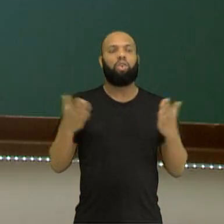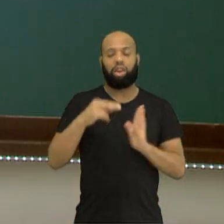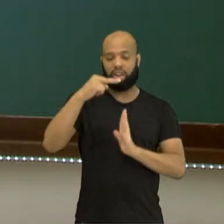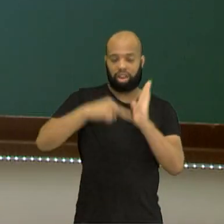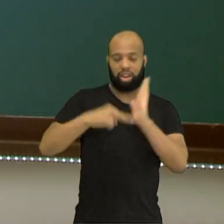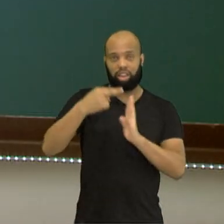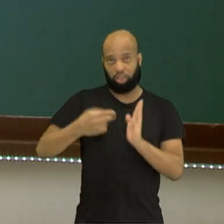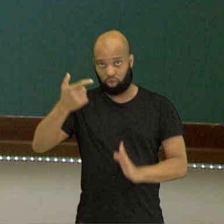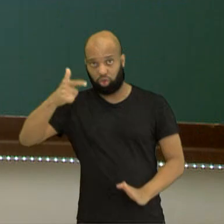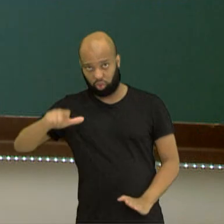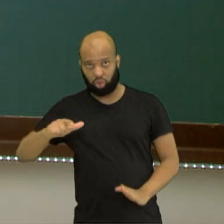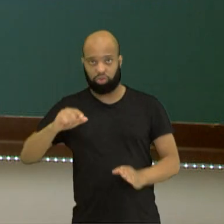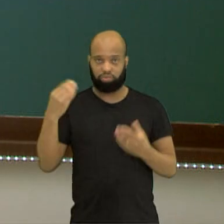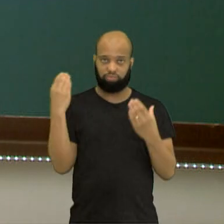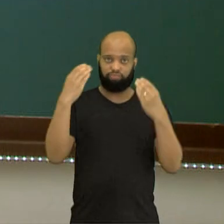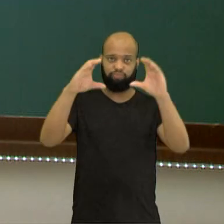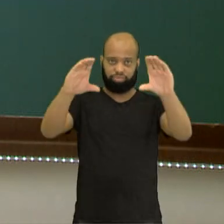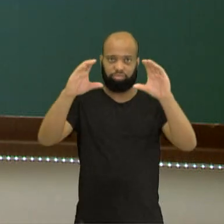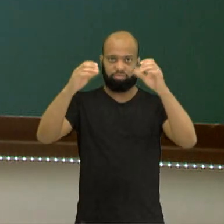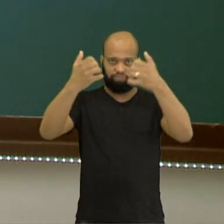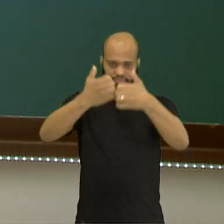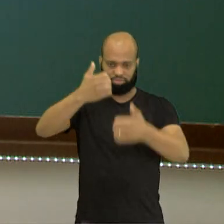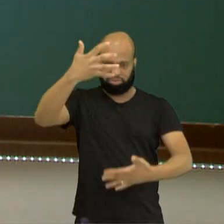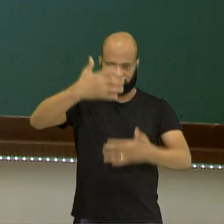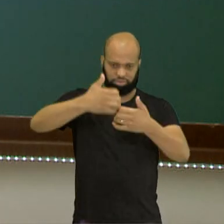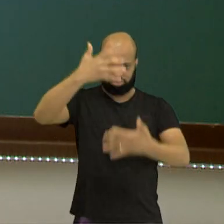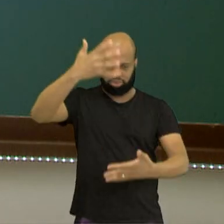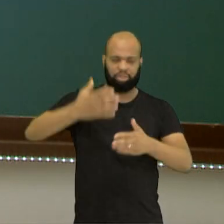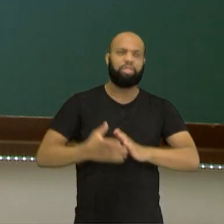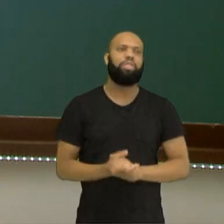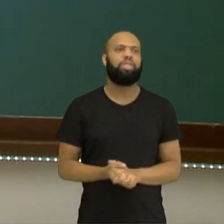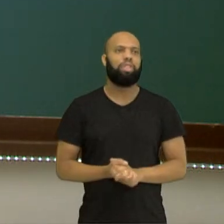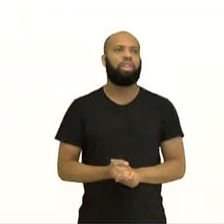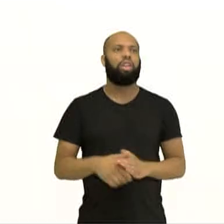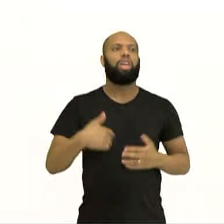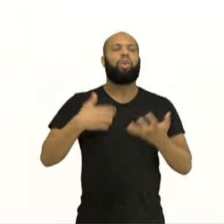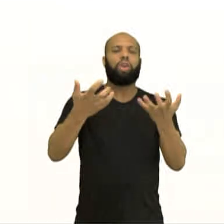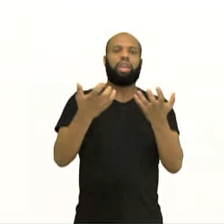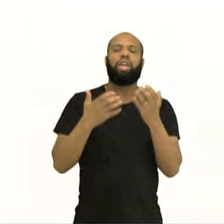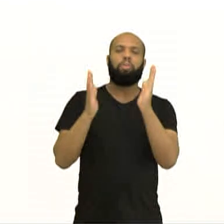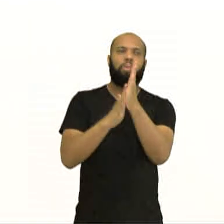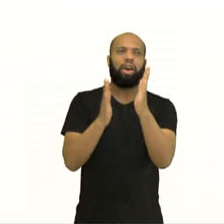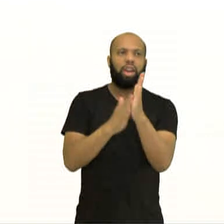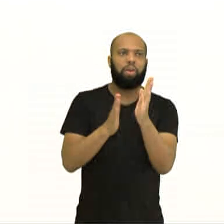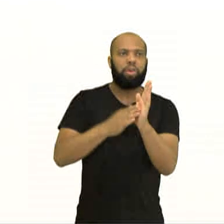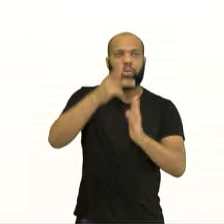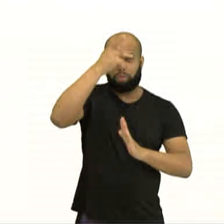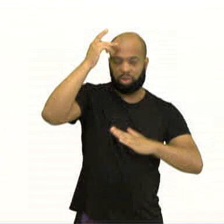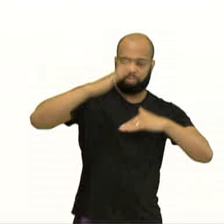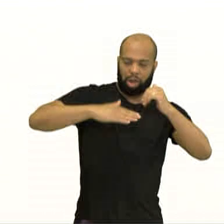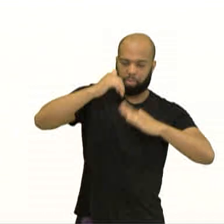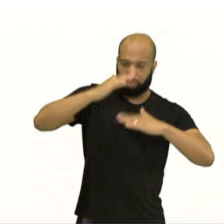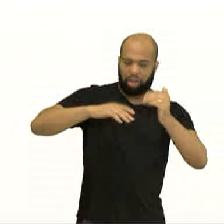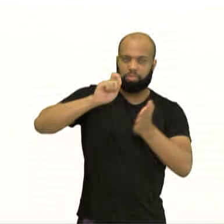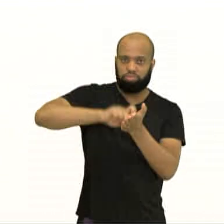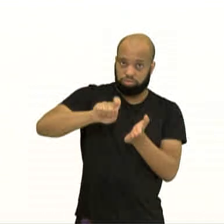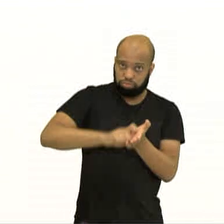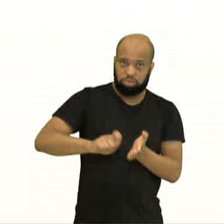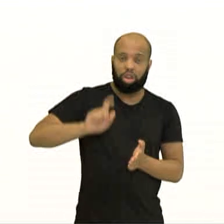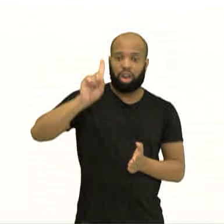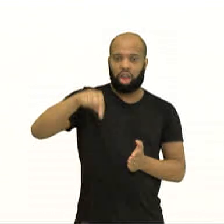esse comentário. Essa parte está aqui, está reproduzida ali. Eu queria dar os parabéns para o jornalista que escreveu essa